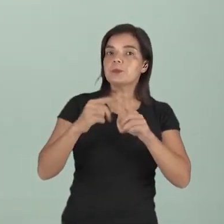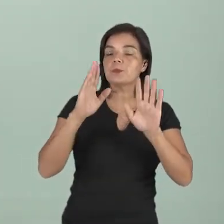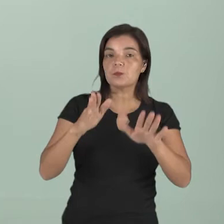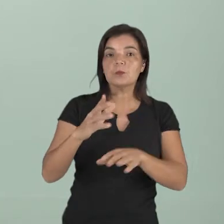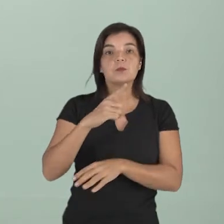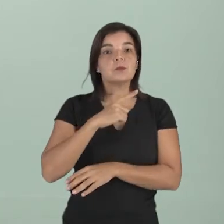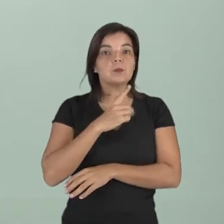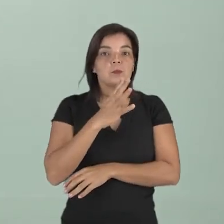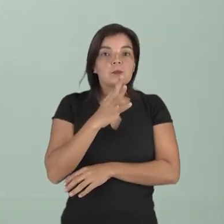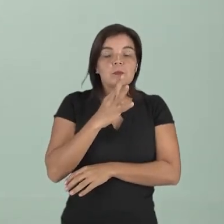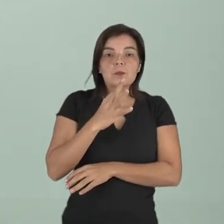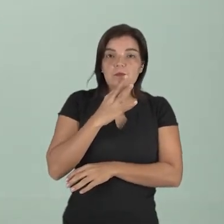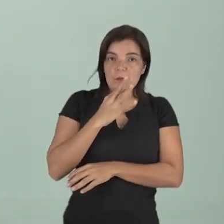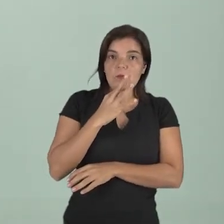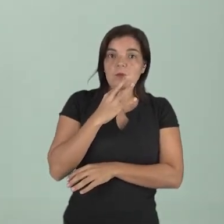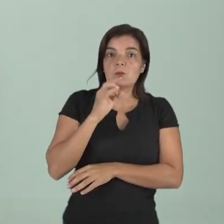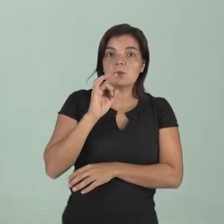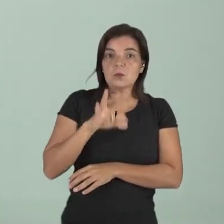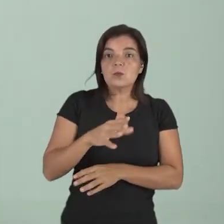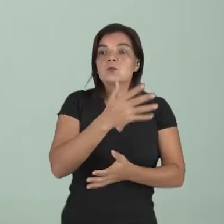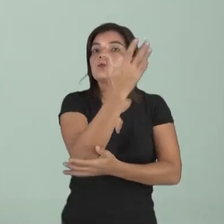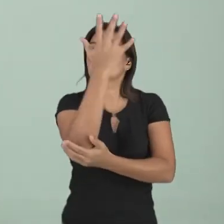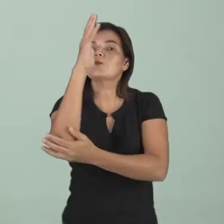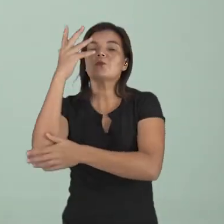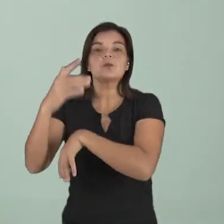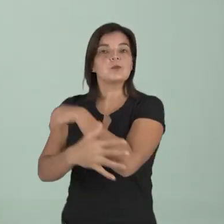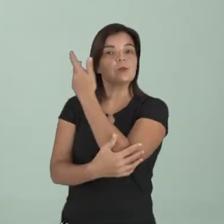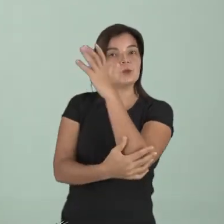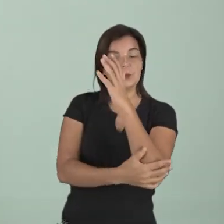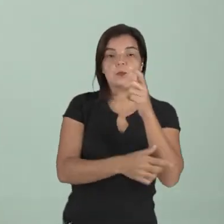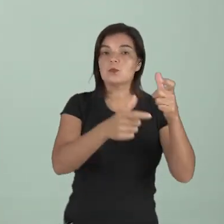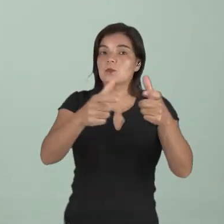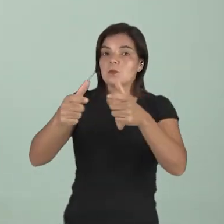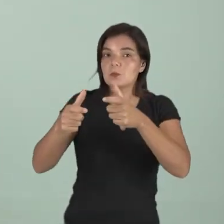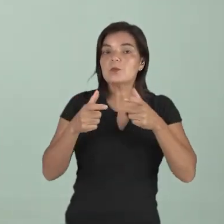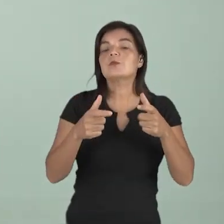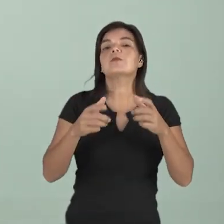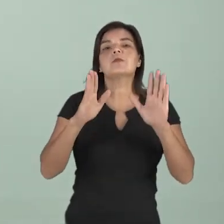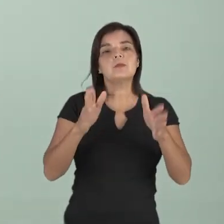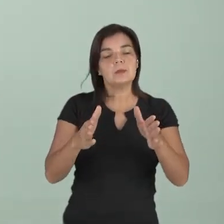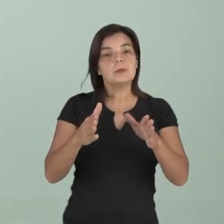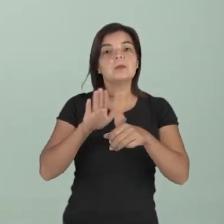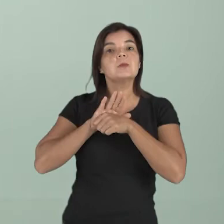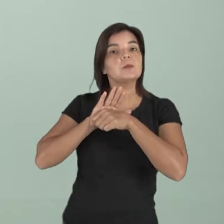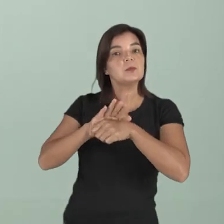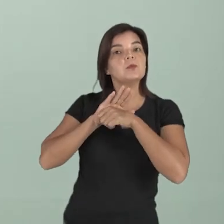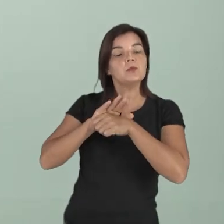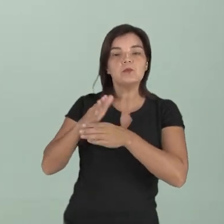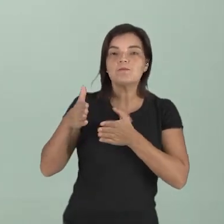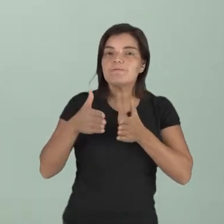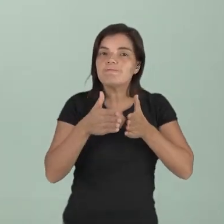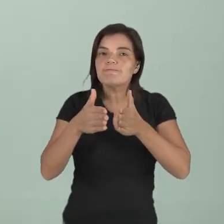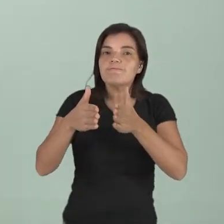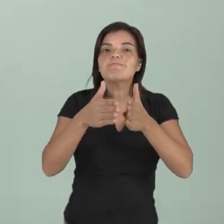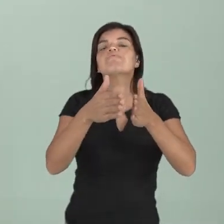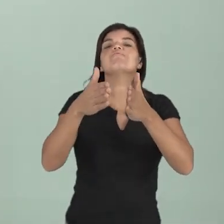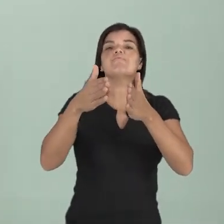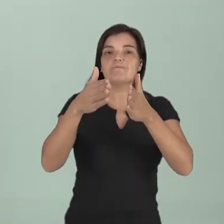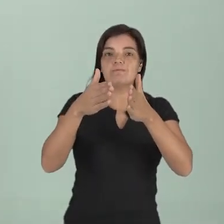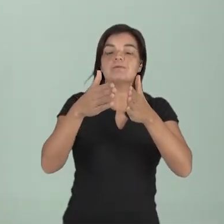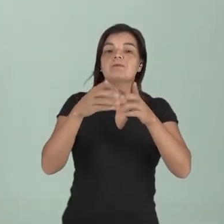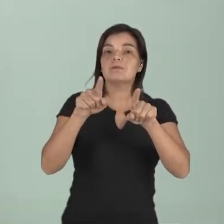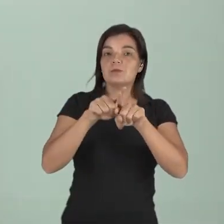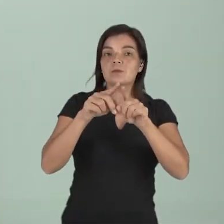eles já tinham um conhecimento maior sobre a terra, sobre o espaço, as florestas, eles serviram meio como uma espécie